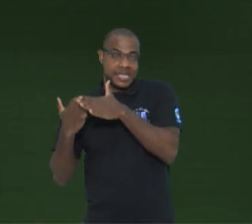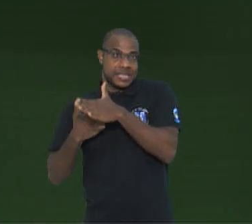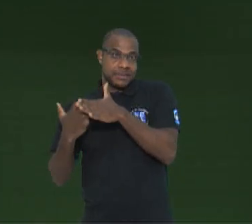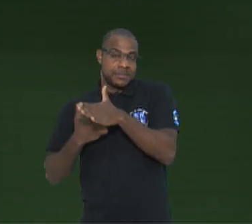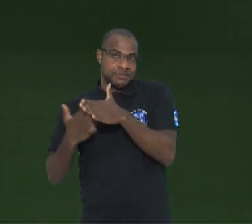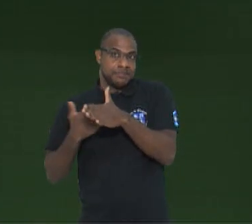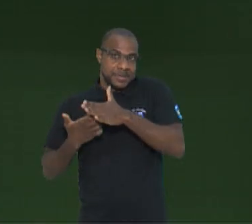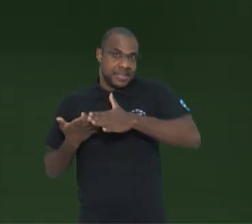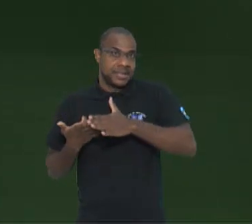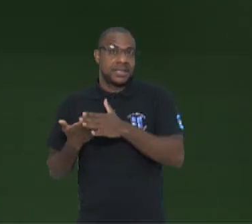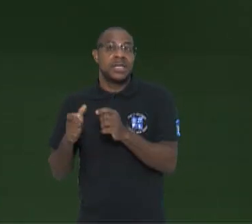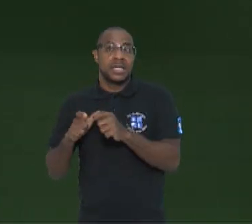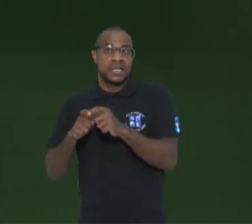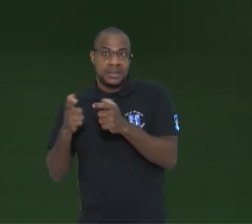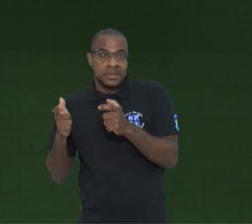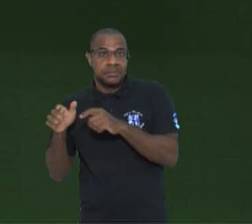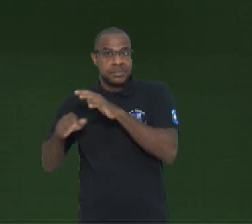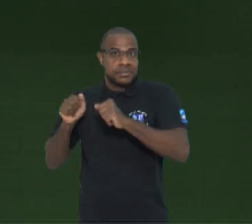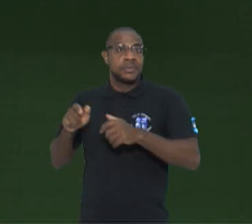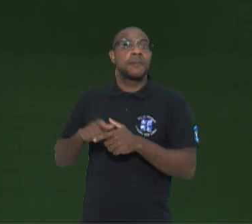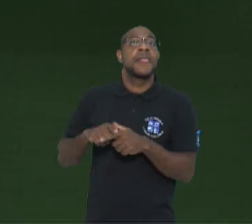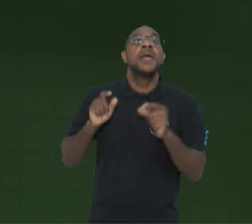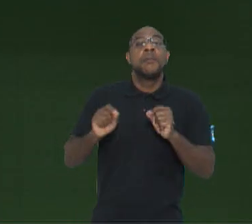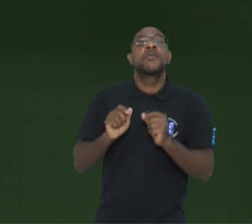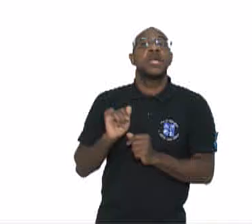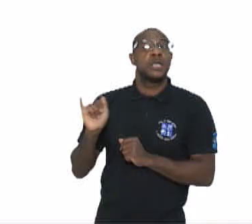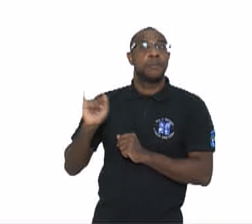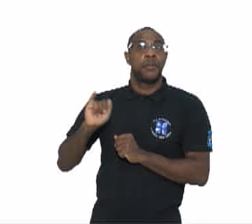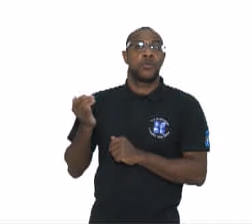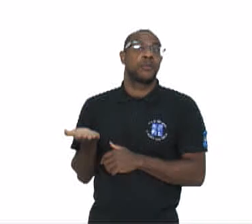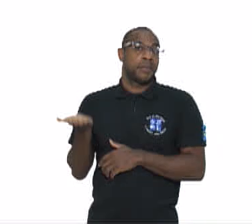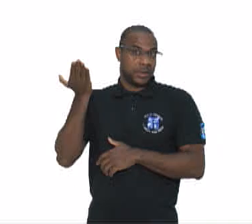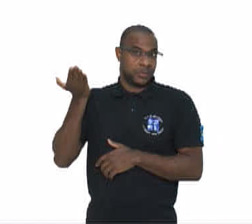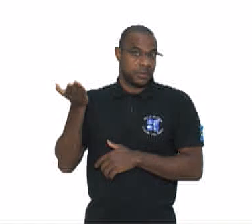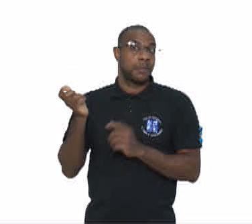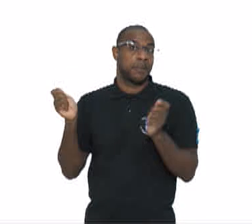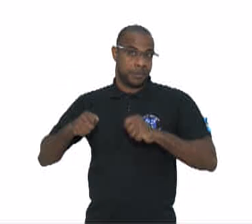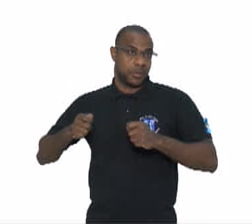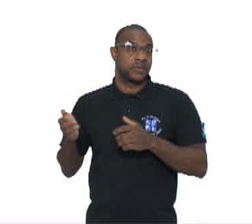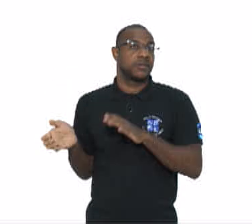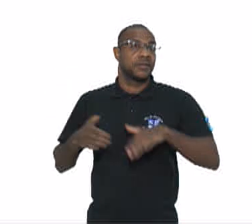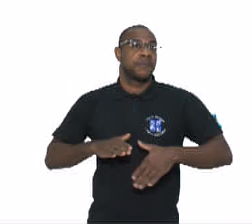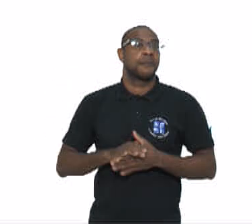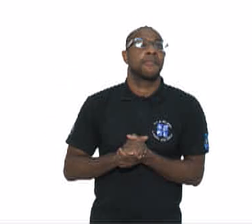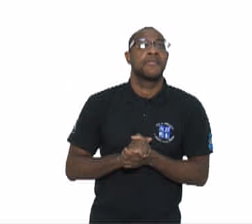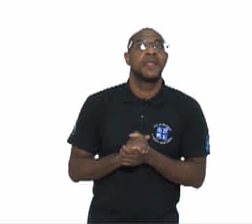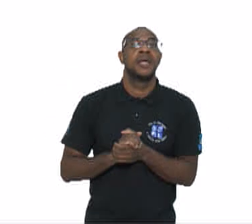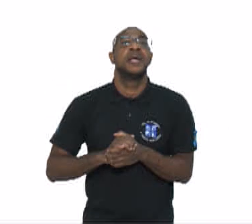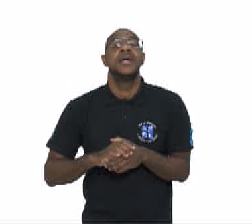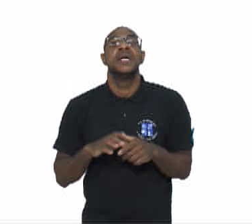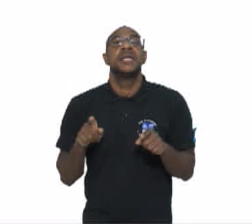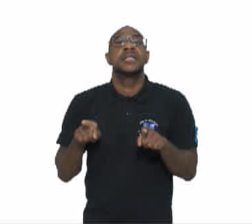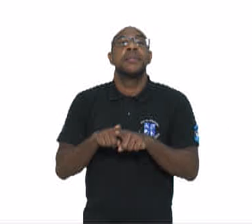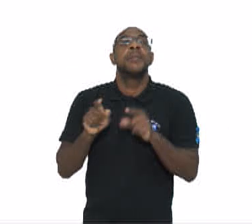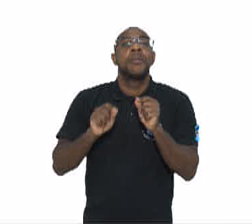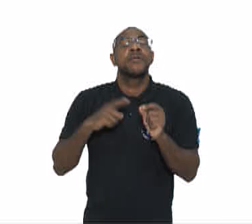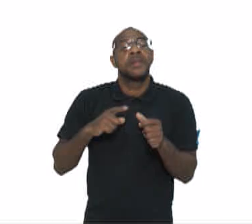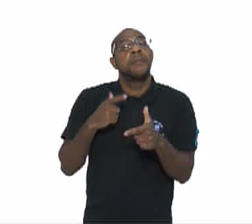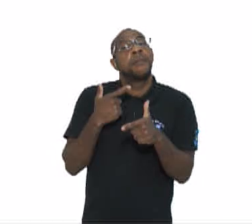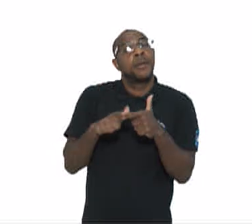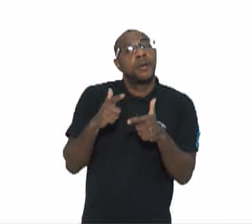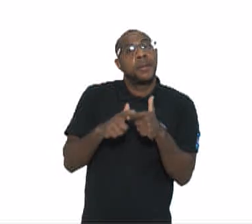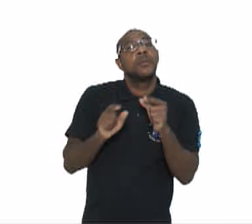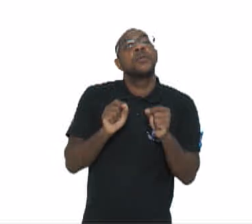maior problema, né? Quando mexe com o bolso da população. Organização e regulação podem evitar o problema, mas também